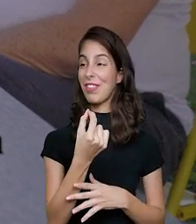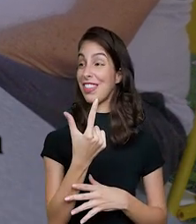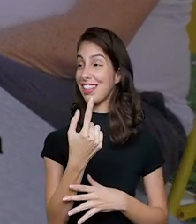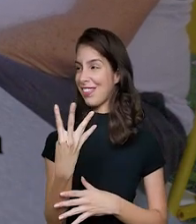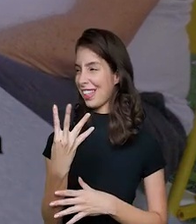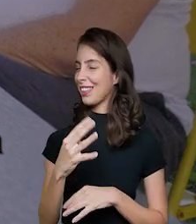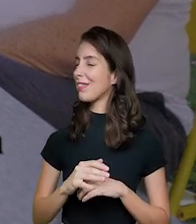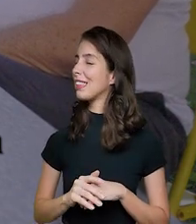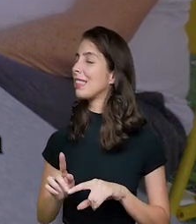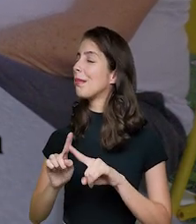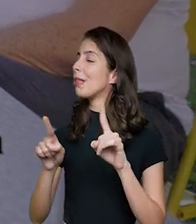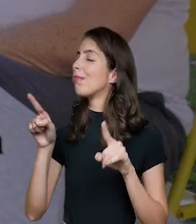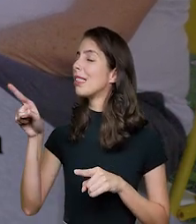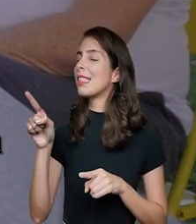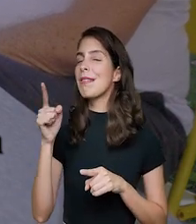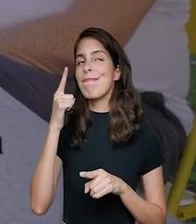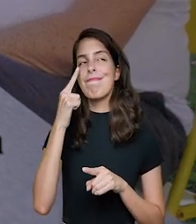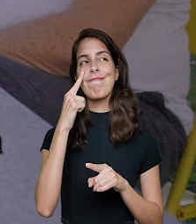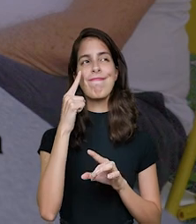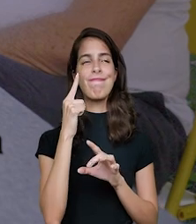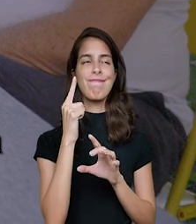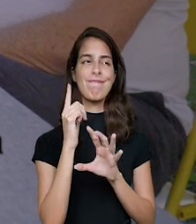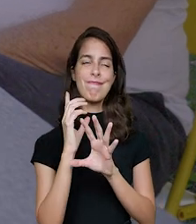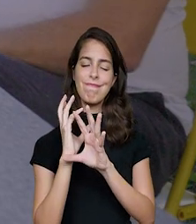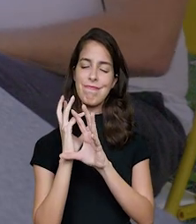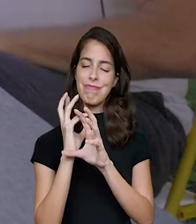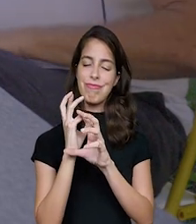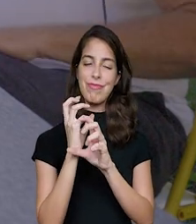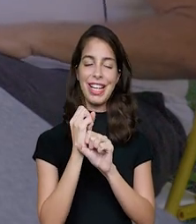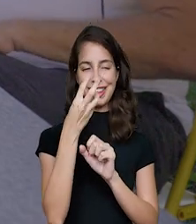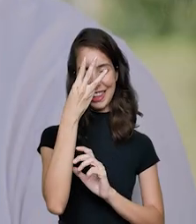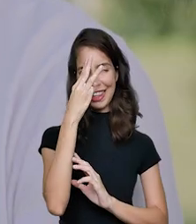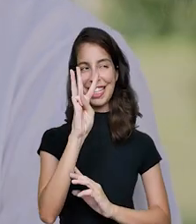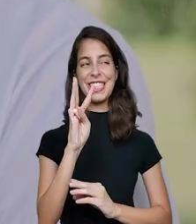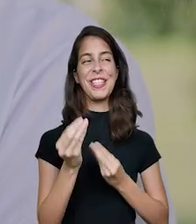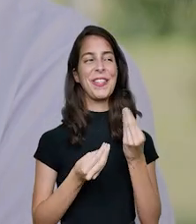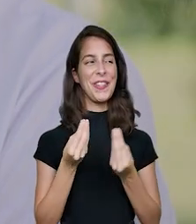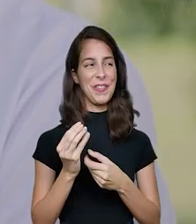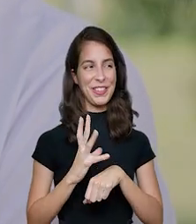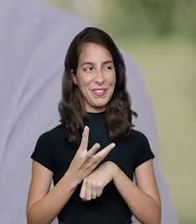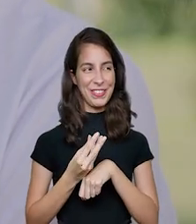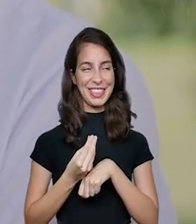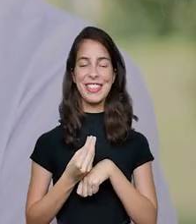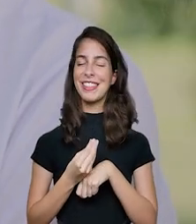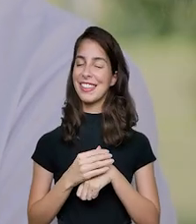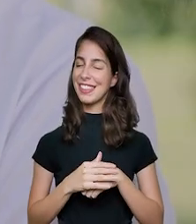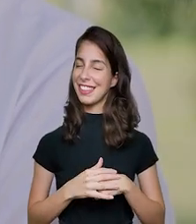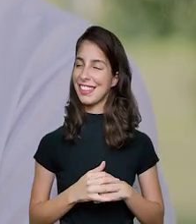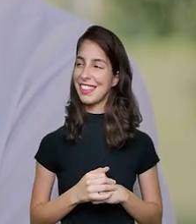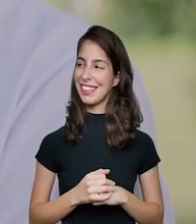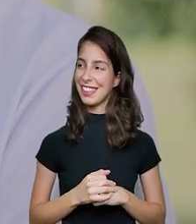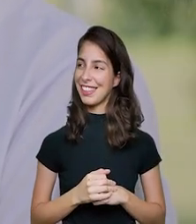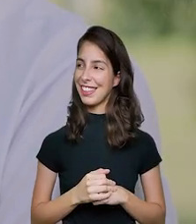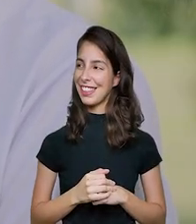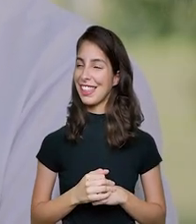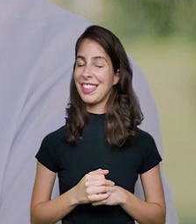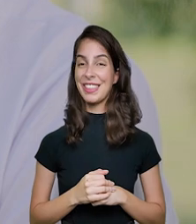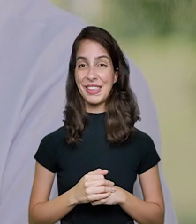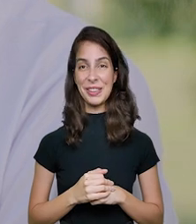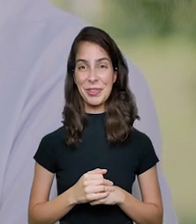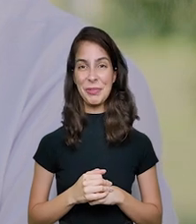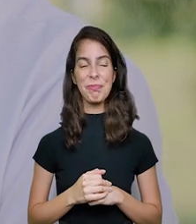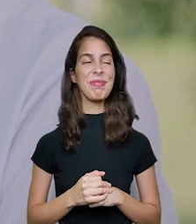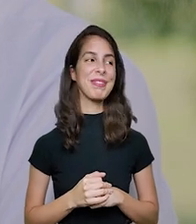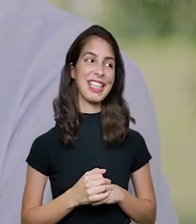geral Qual é o balanço que você faz desses três dias aí assim eu eu tô muito feliz né